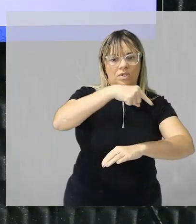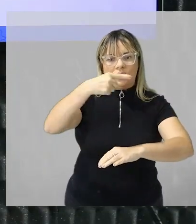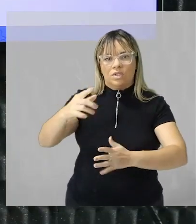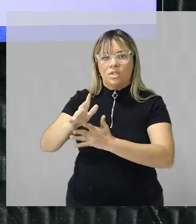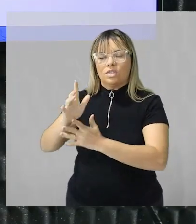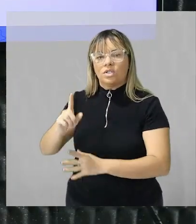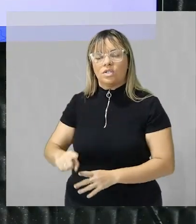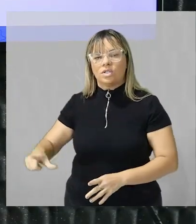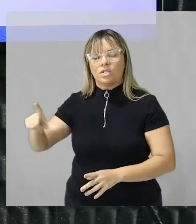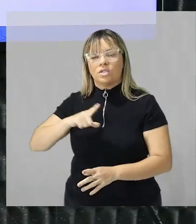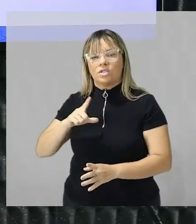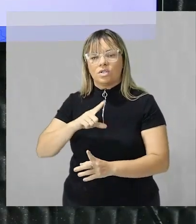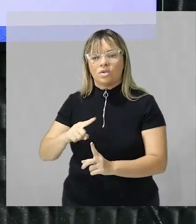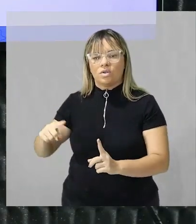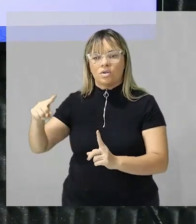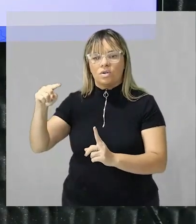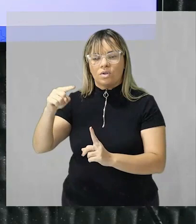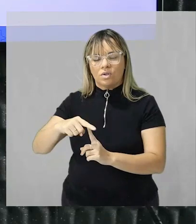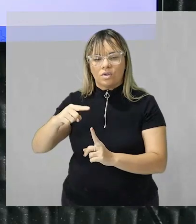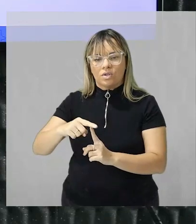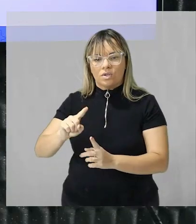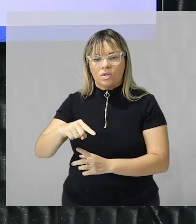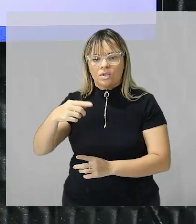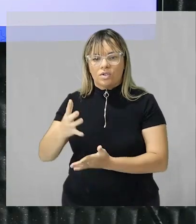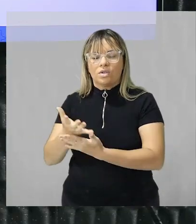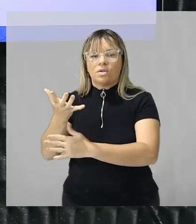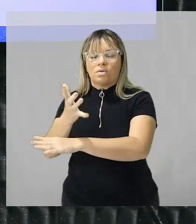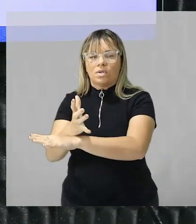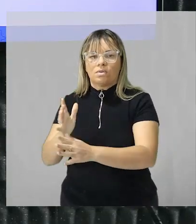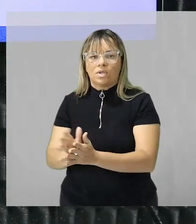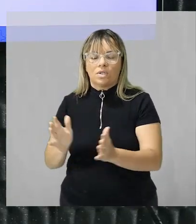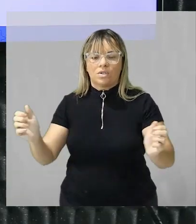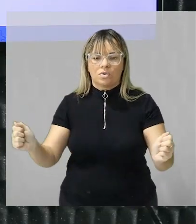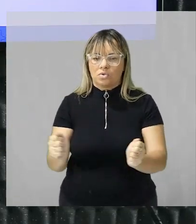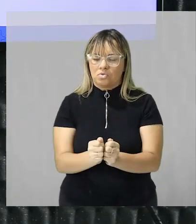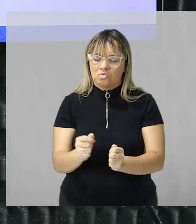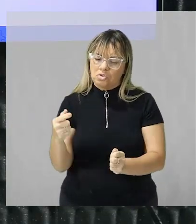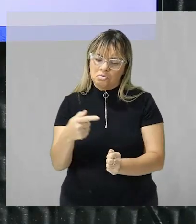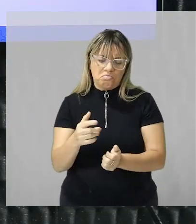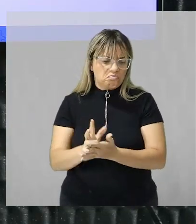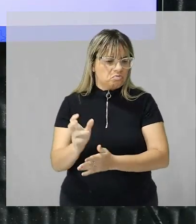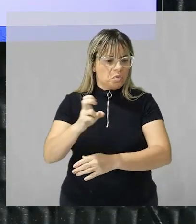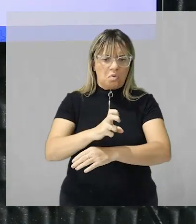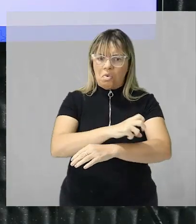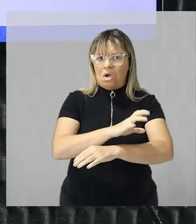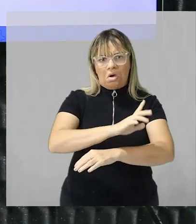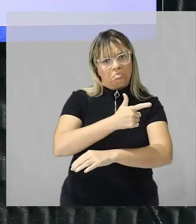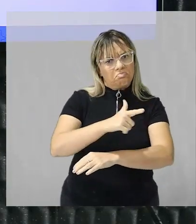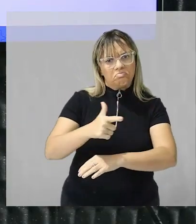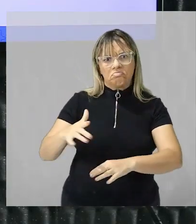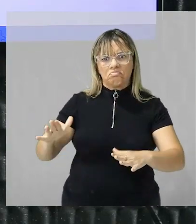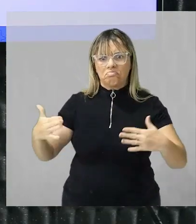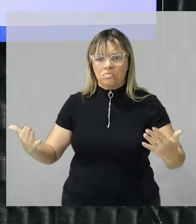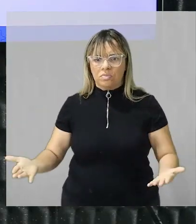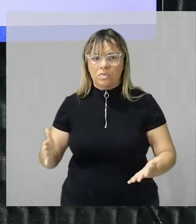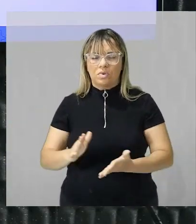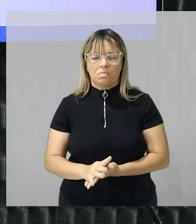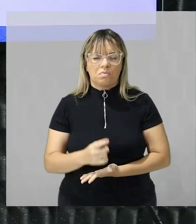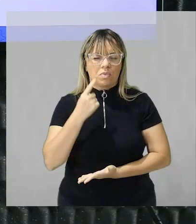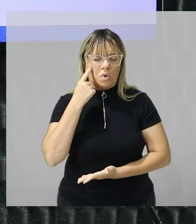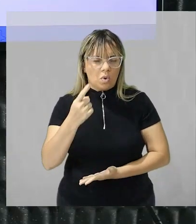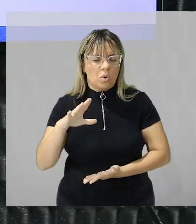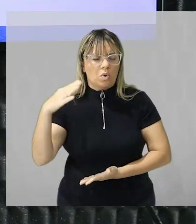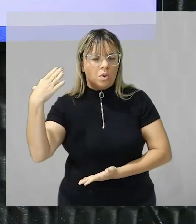com a plantação que não era afetada por essa praga. Olha só que interessante. Então, o cientista ele tem que ter um olhar treinado,